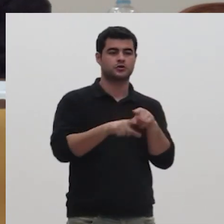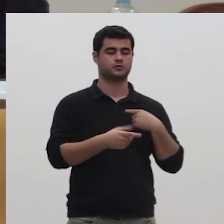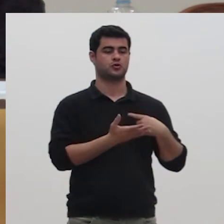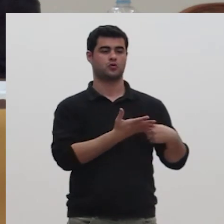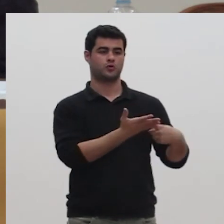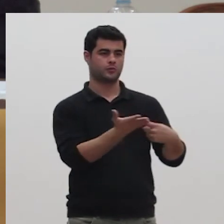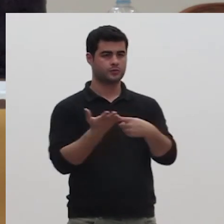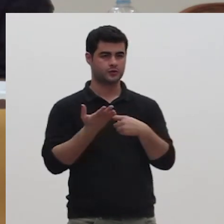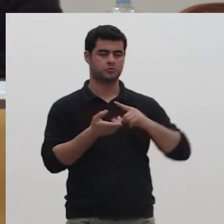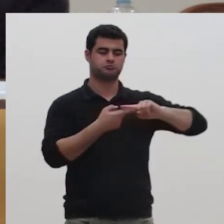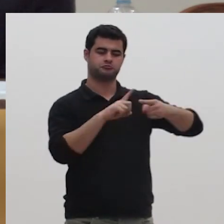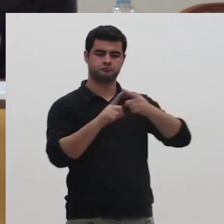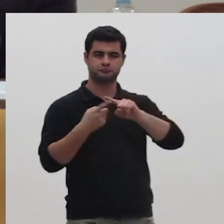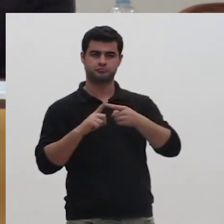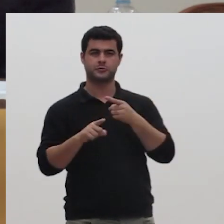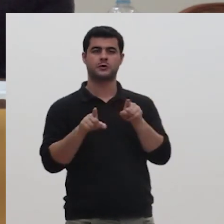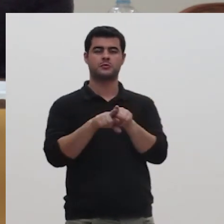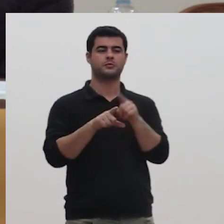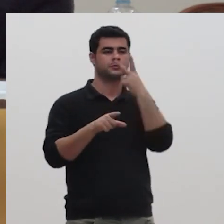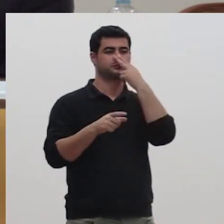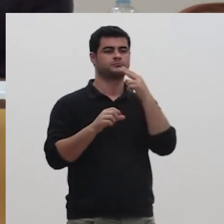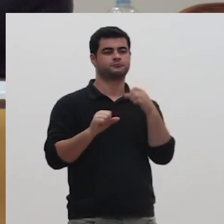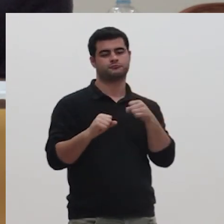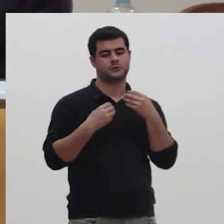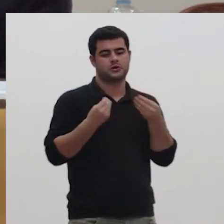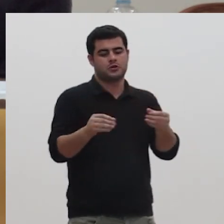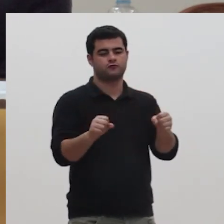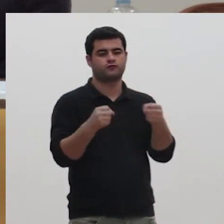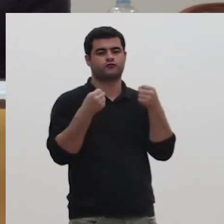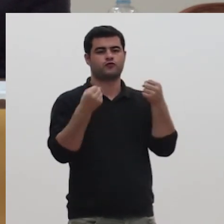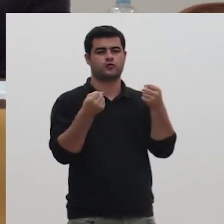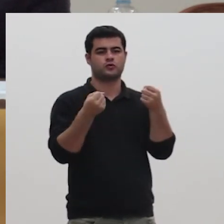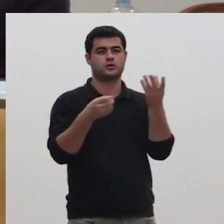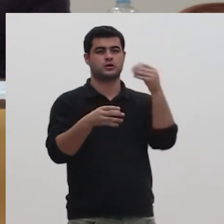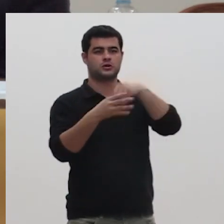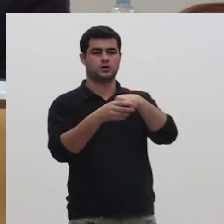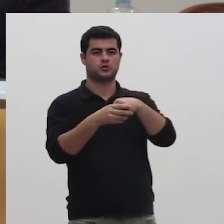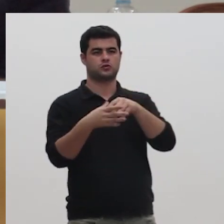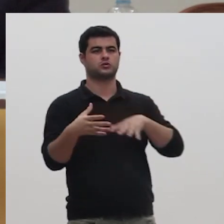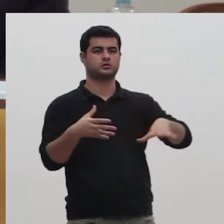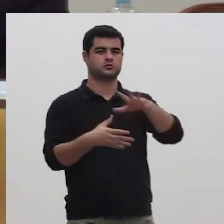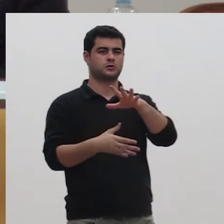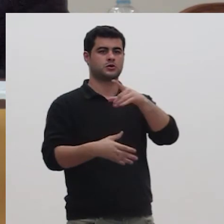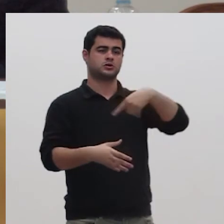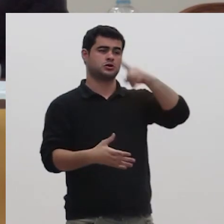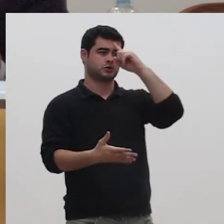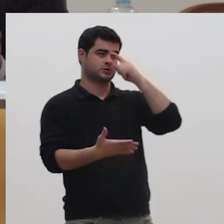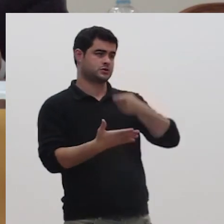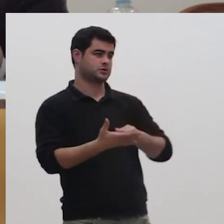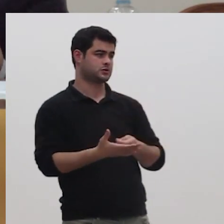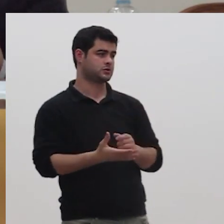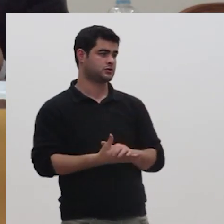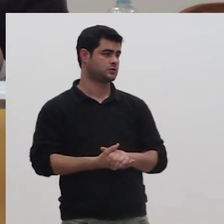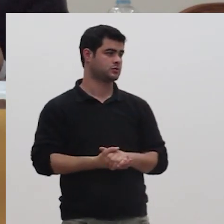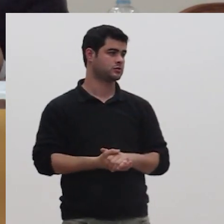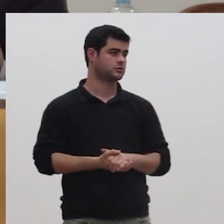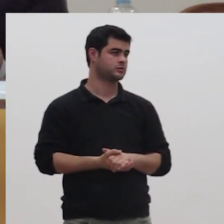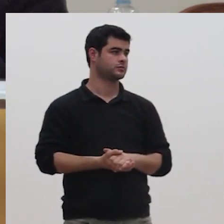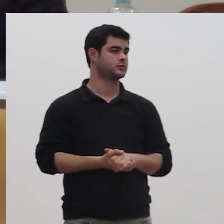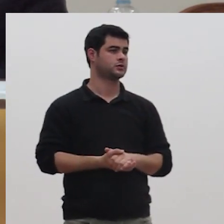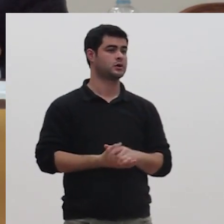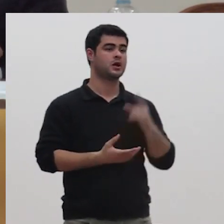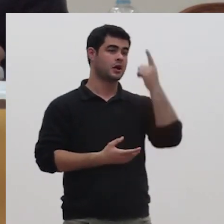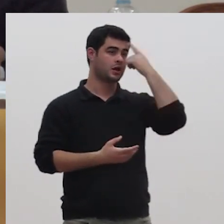obviamente, incorporar a representatividade dos espaços de decisão. Essas conferências temáticas, a ideia é que elas